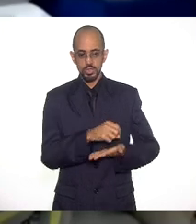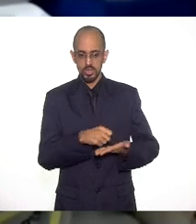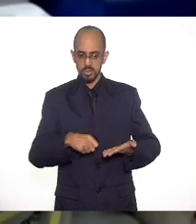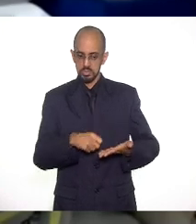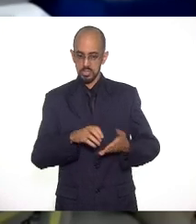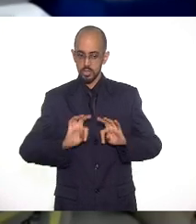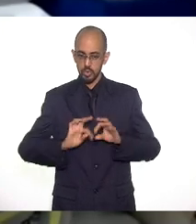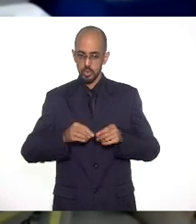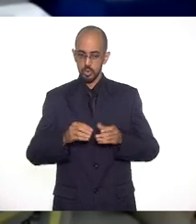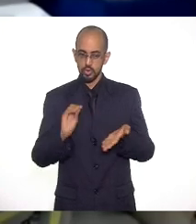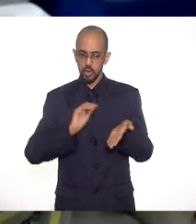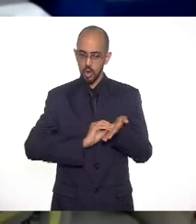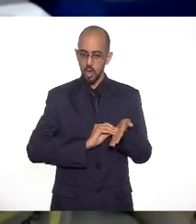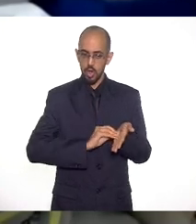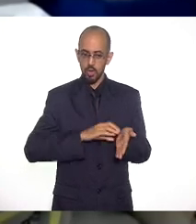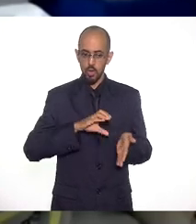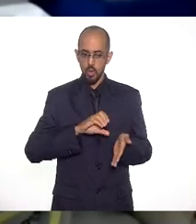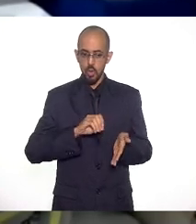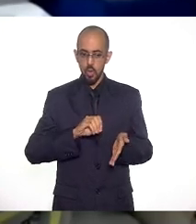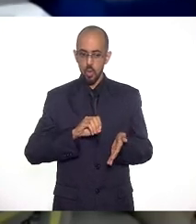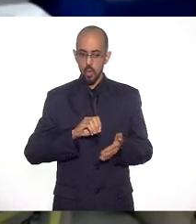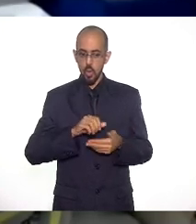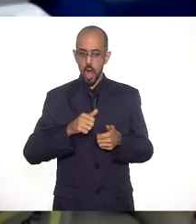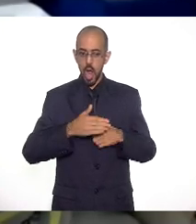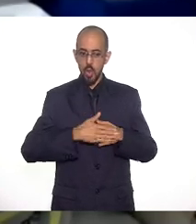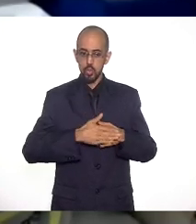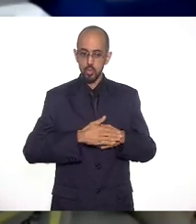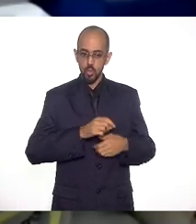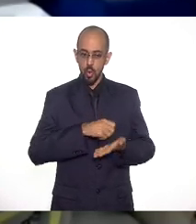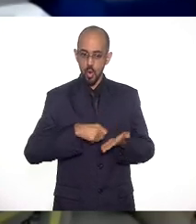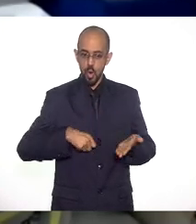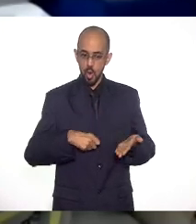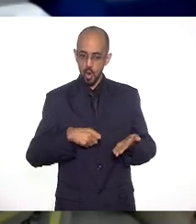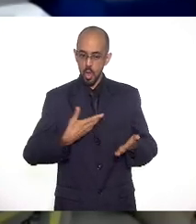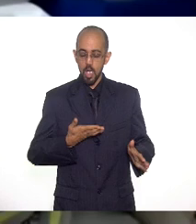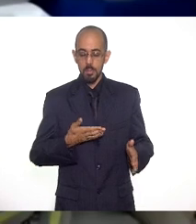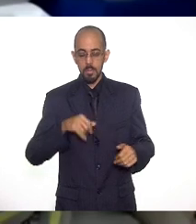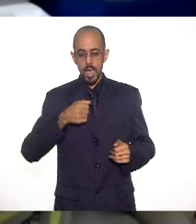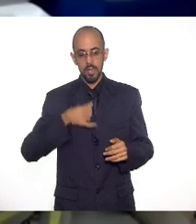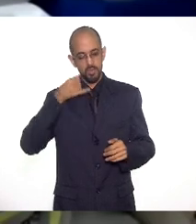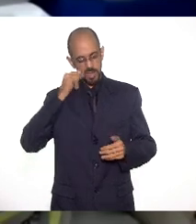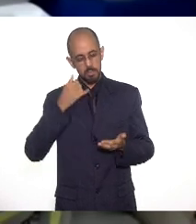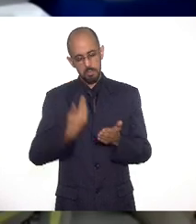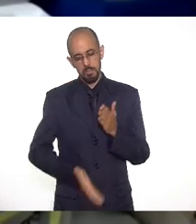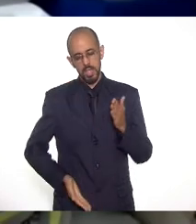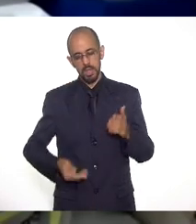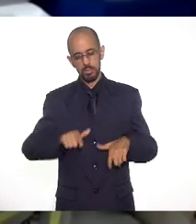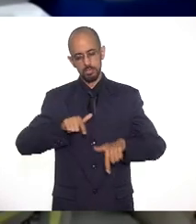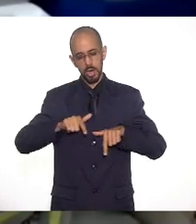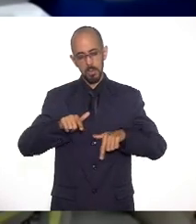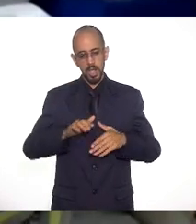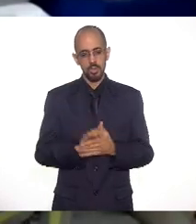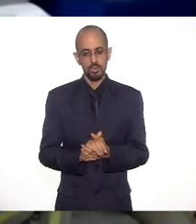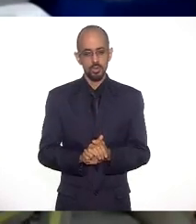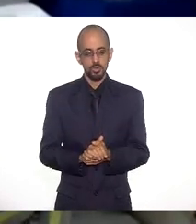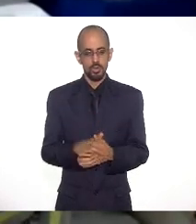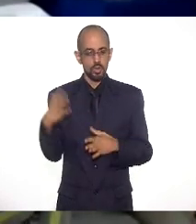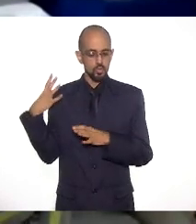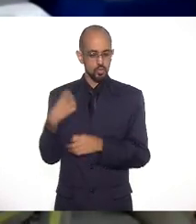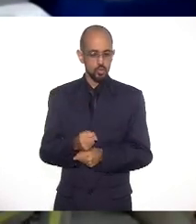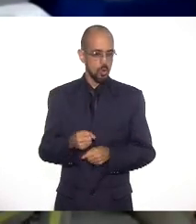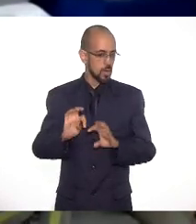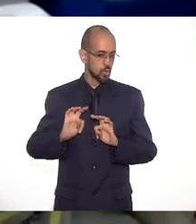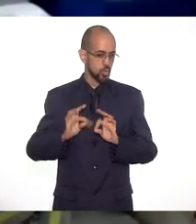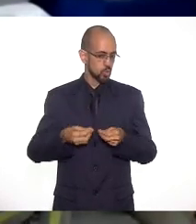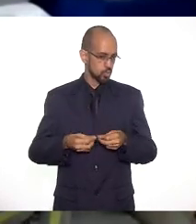né, para não perder a coautoria, né, mas aí fazer isso que o Luiz Paulo propôs, aglutinando todos eles,